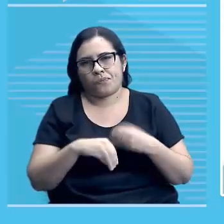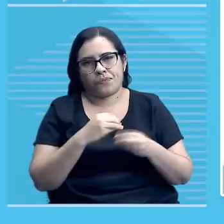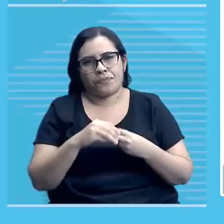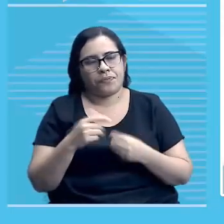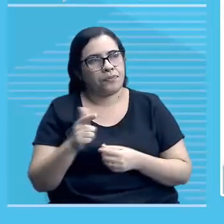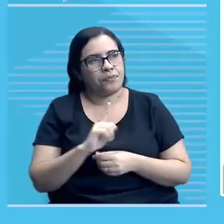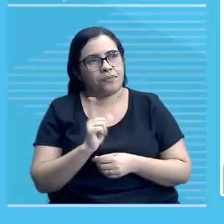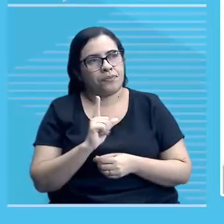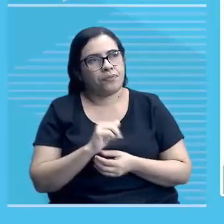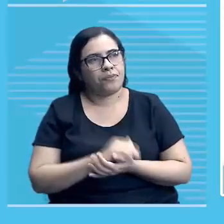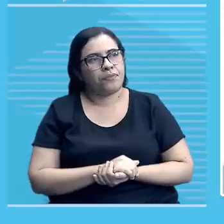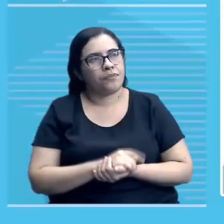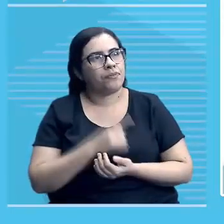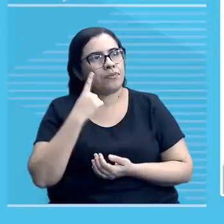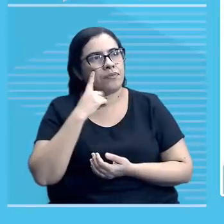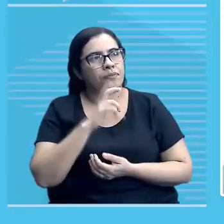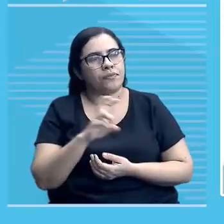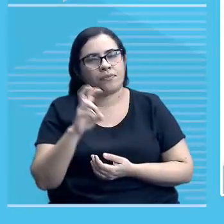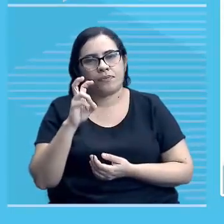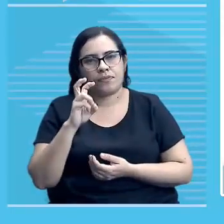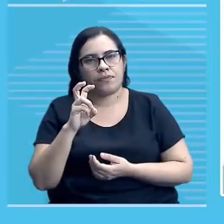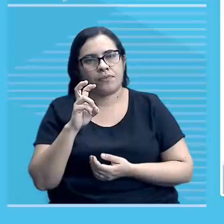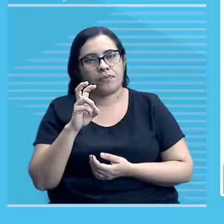Bora aqui, questão 5.